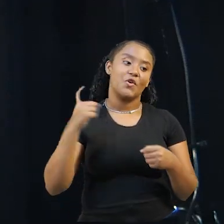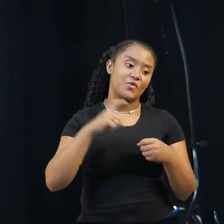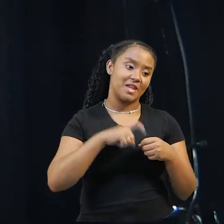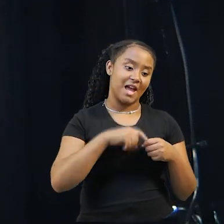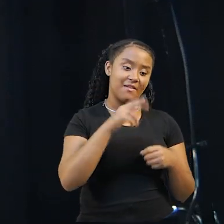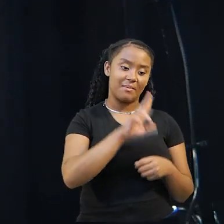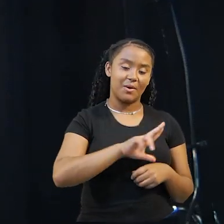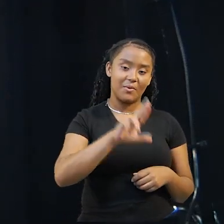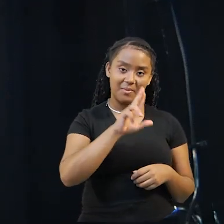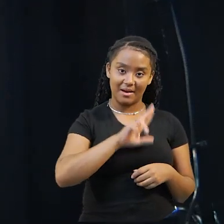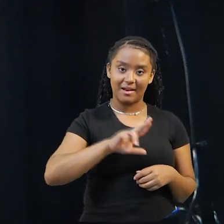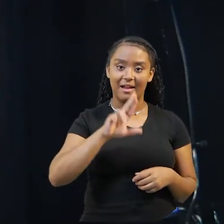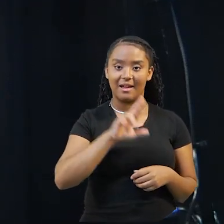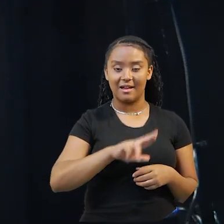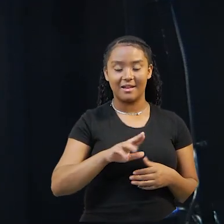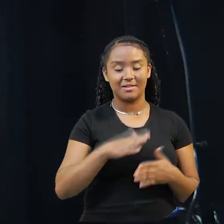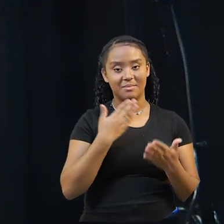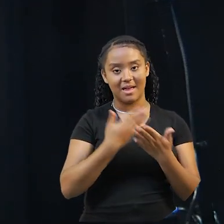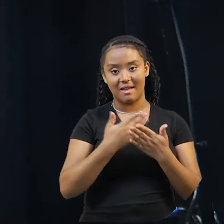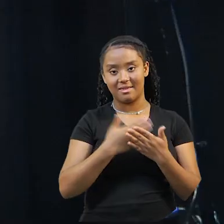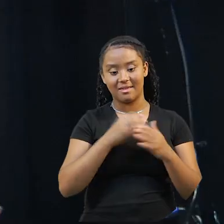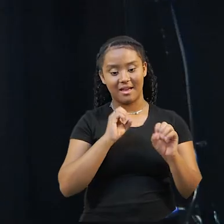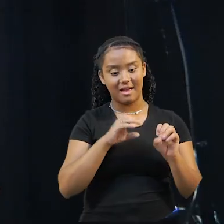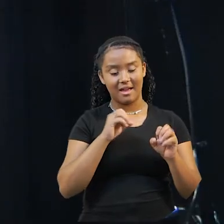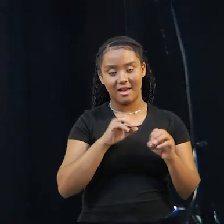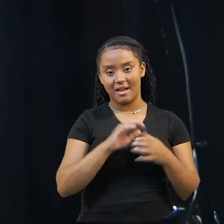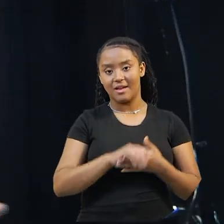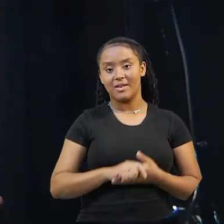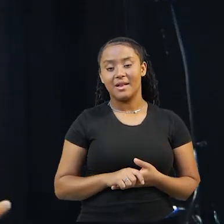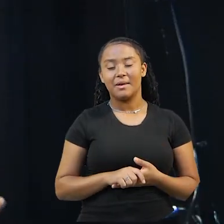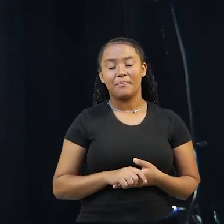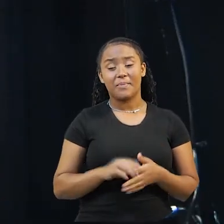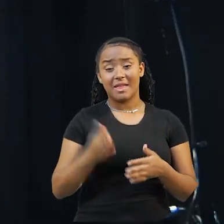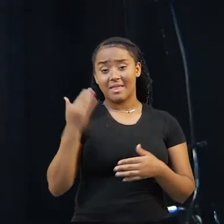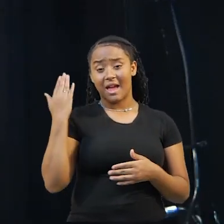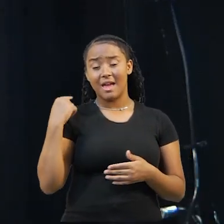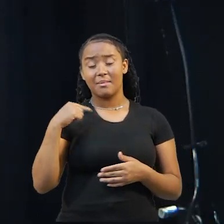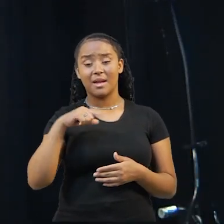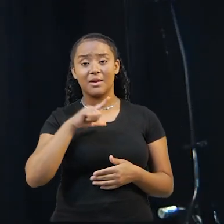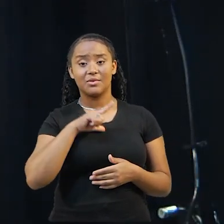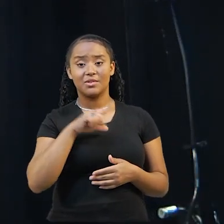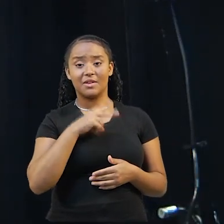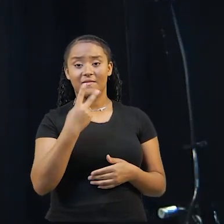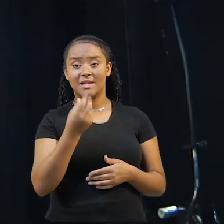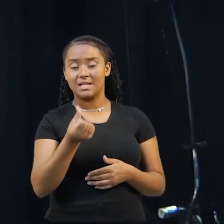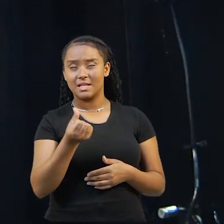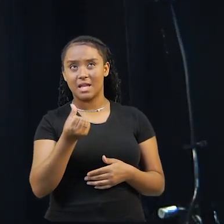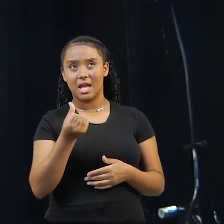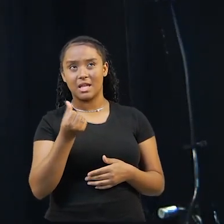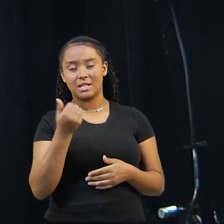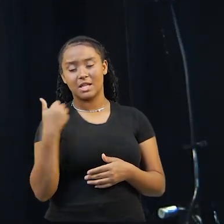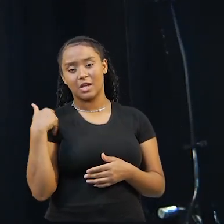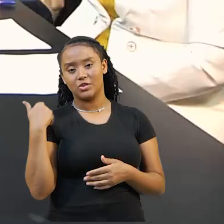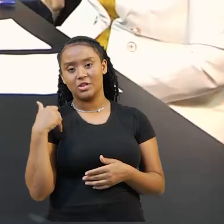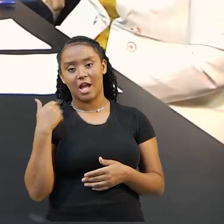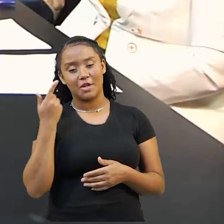Então foram... Bem difícil, né, Catarina? Eu tinha 27 anos na época, tinha muita ainda energia. conseguia.